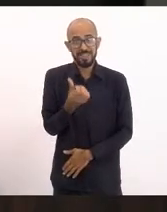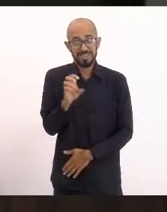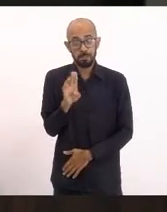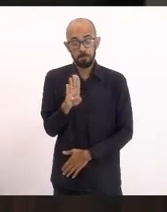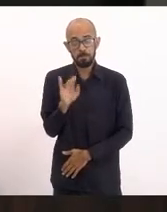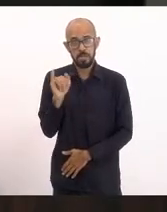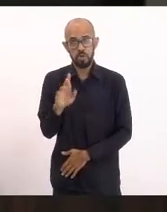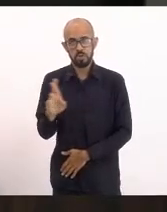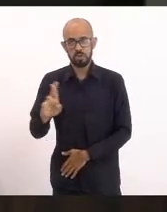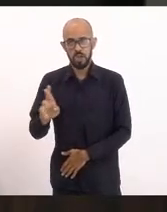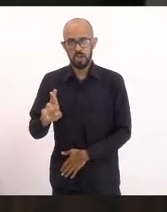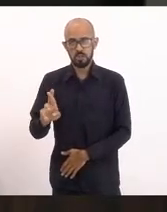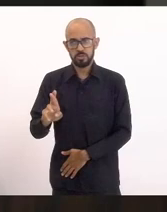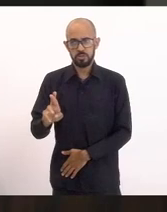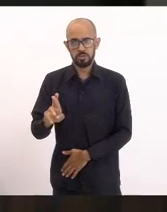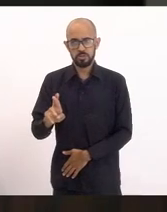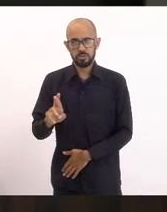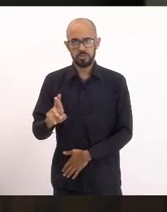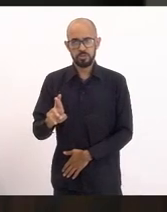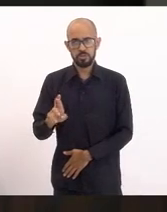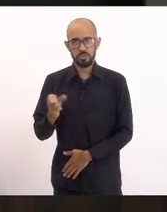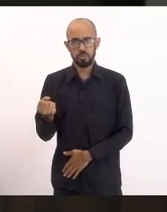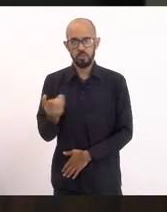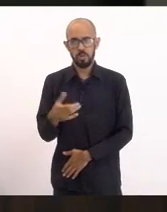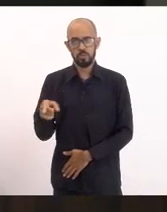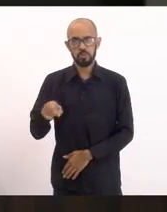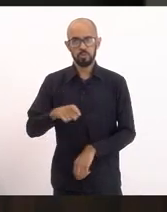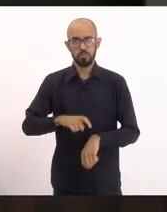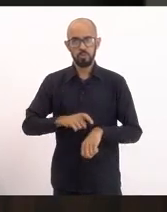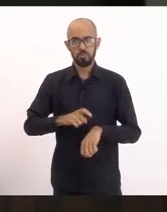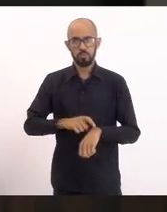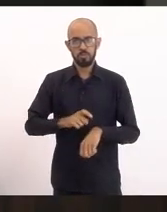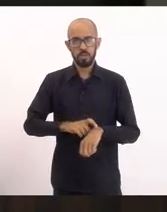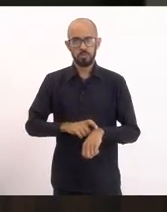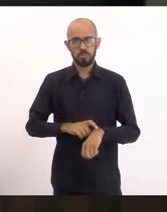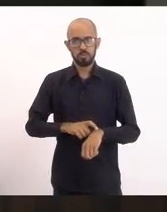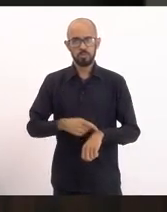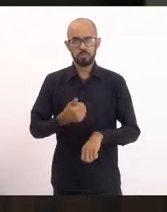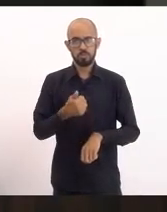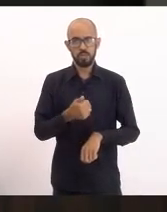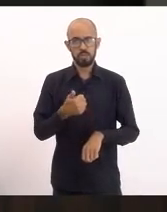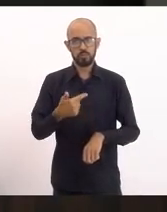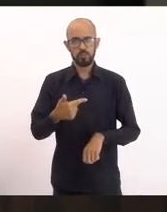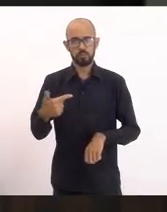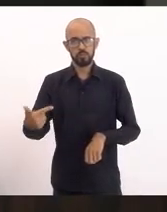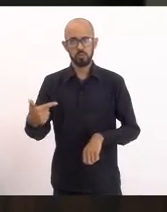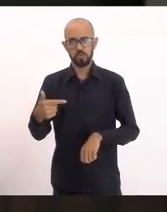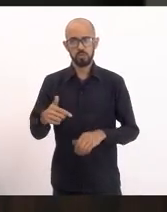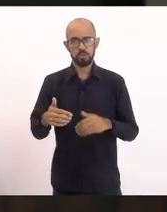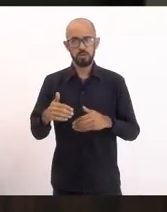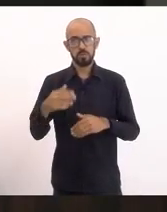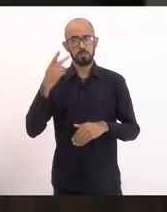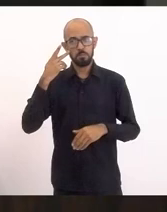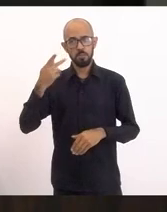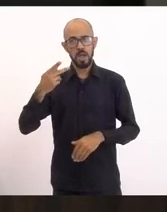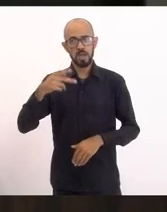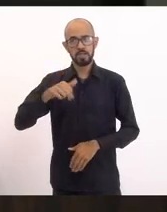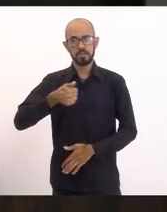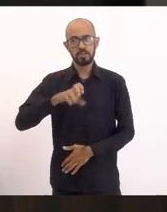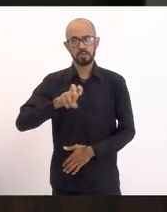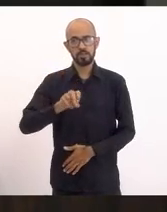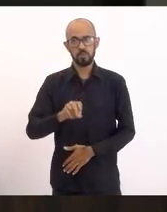reais, quando, naquele momento, de 122,5 para 150, segundo os